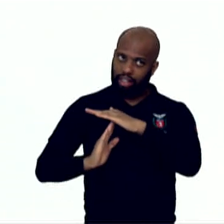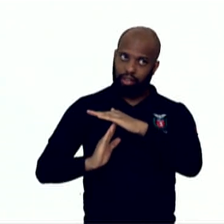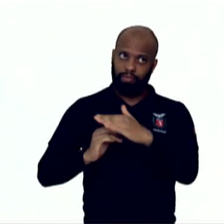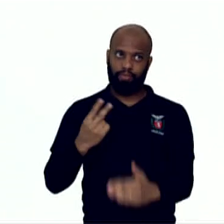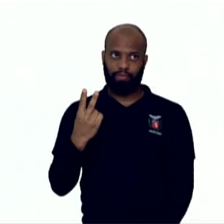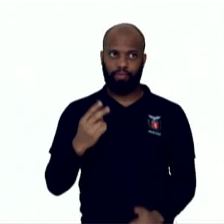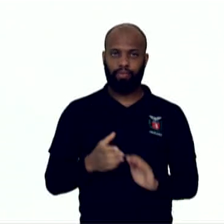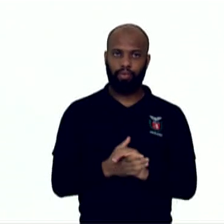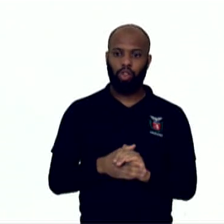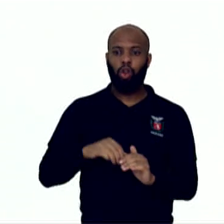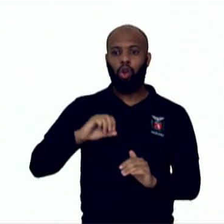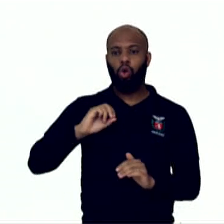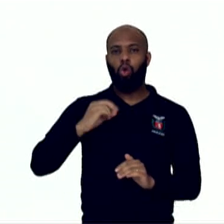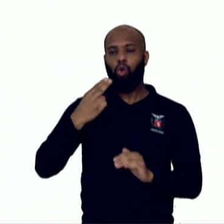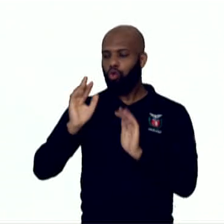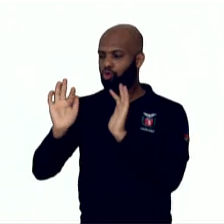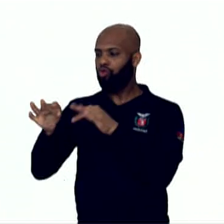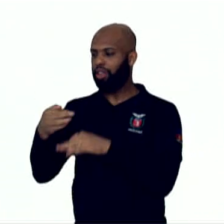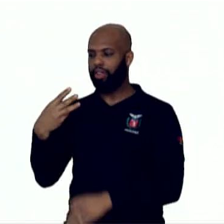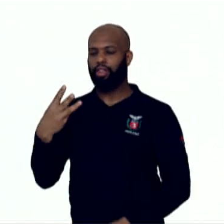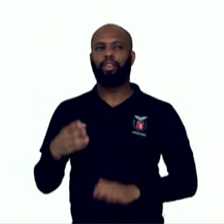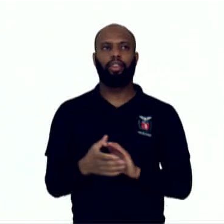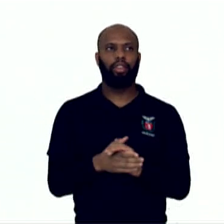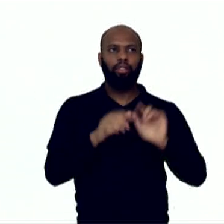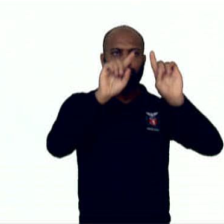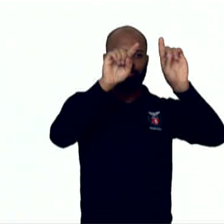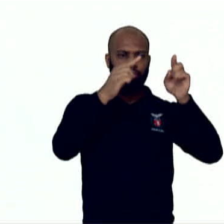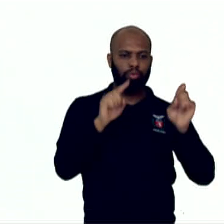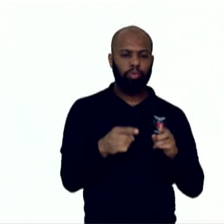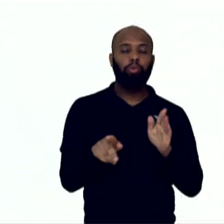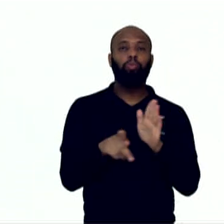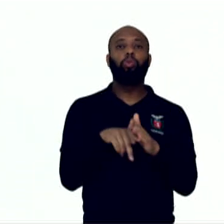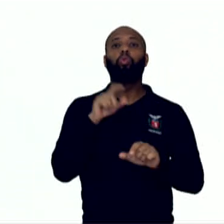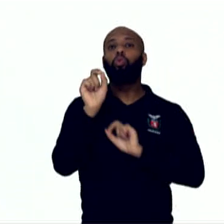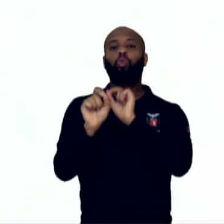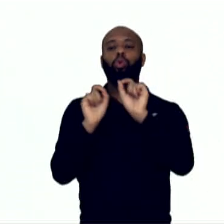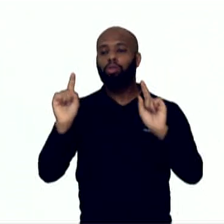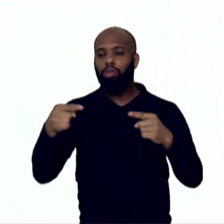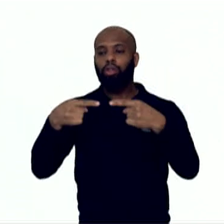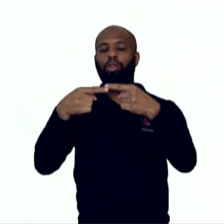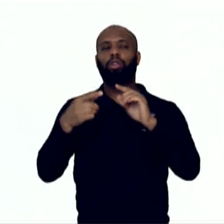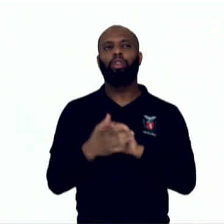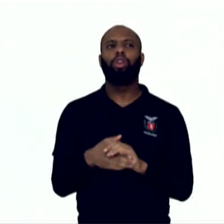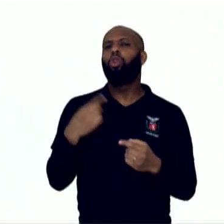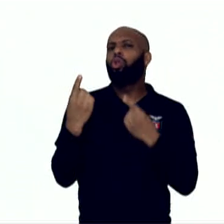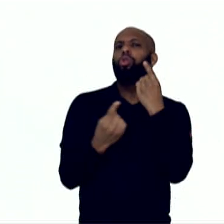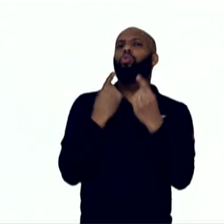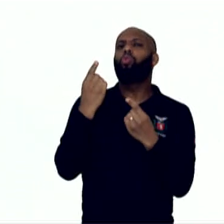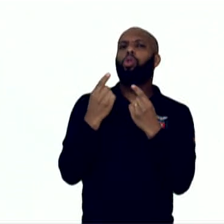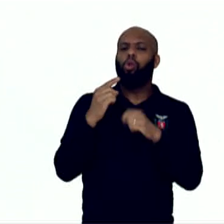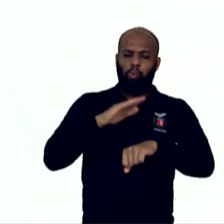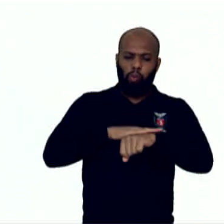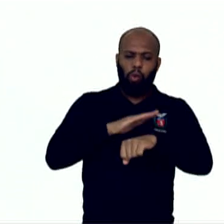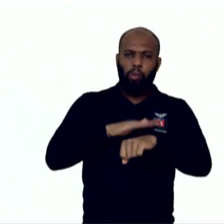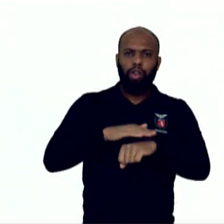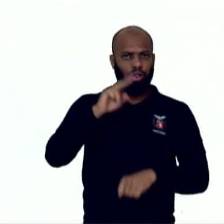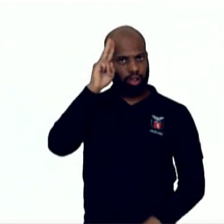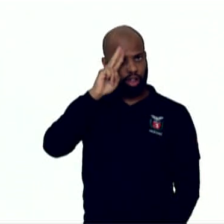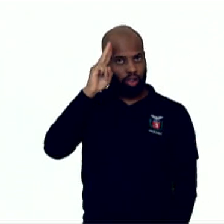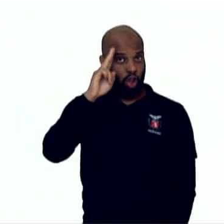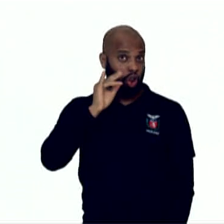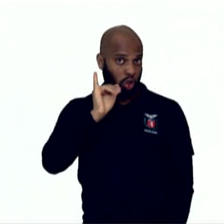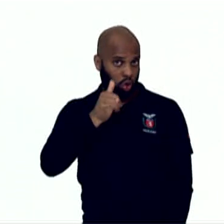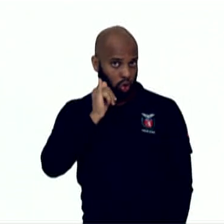ou ao desfecho? Essas duas partes aqui do texto vão corresponder a qual partes da estrutura da